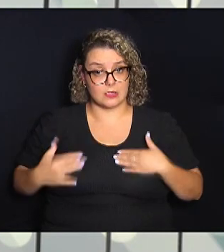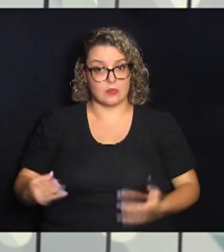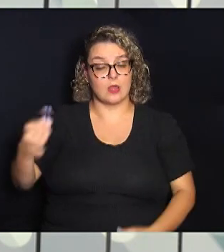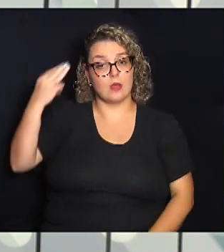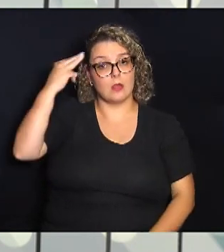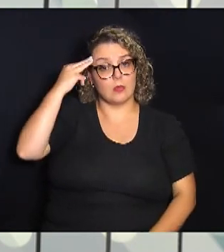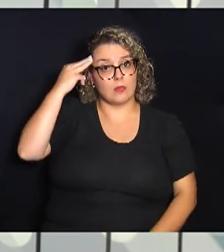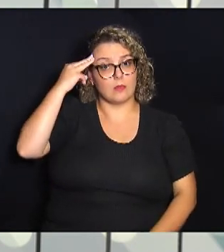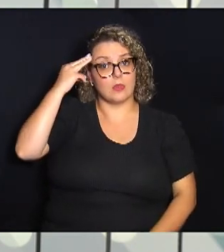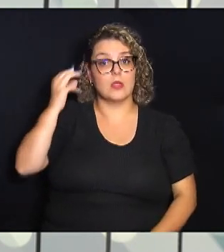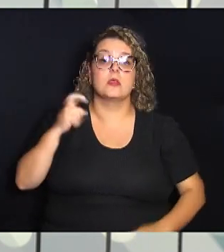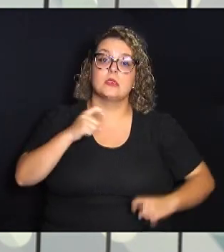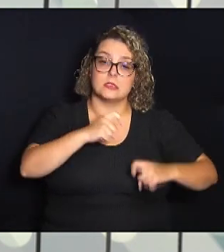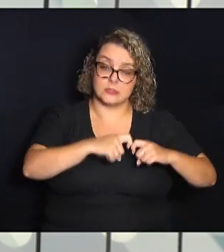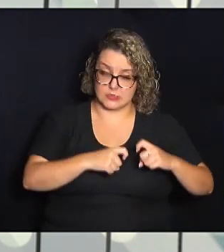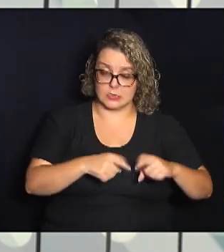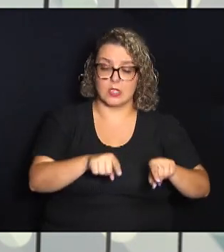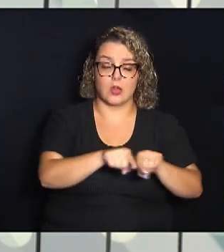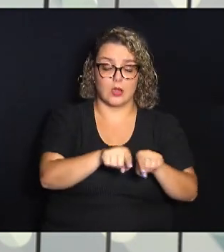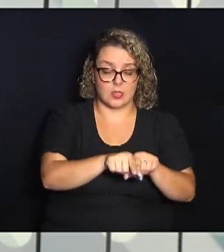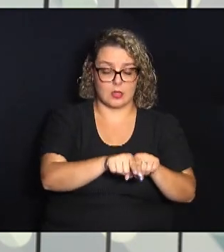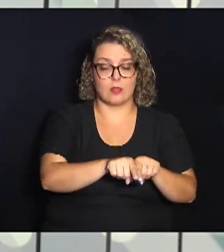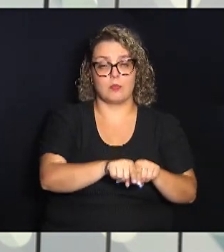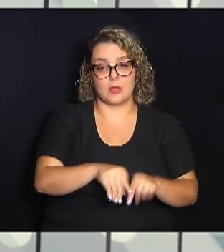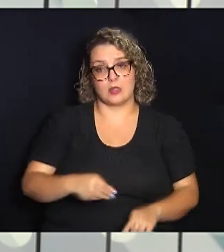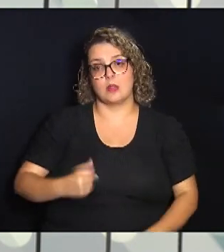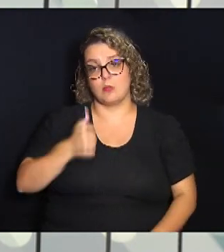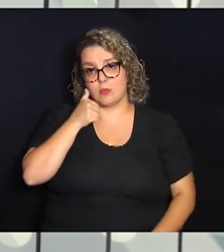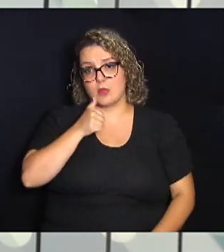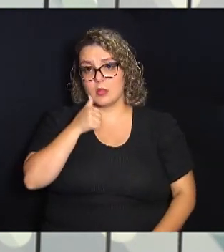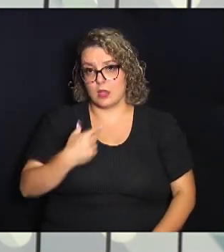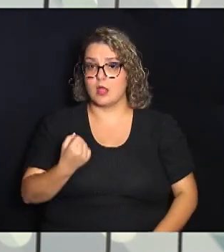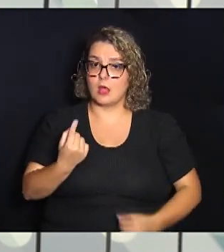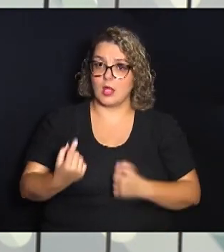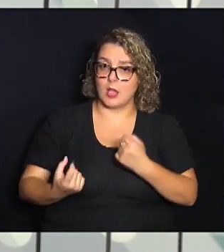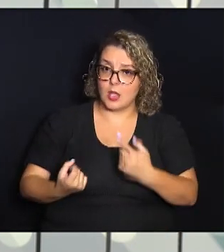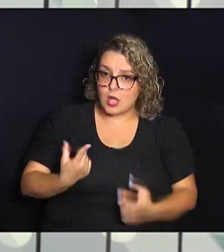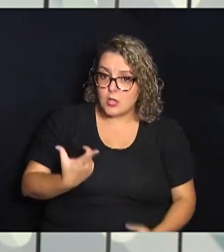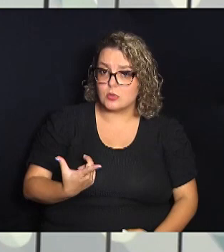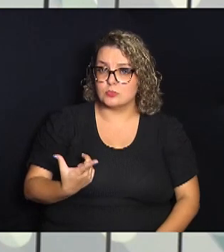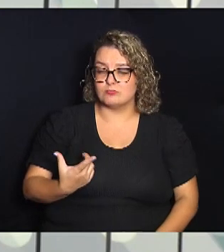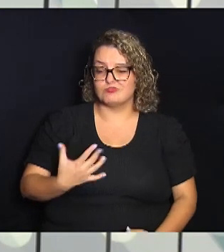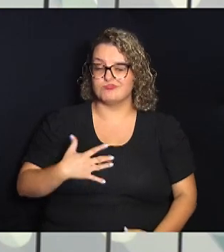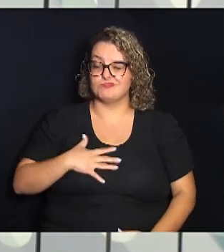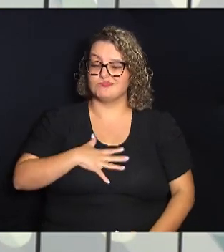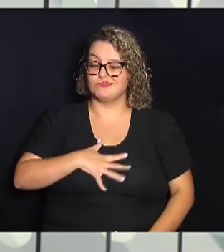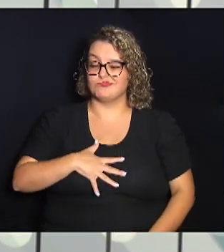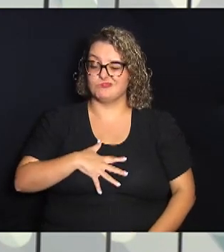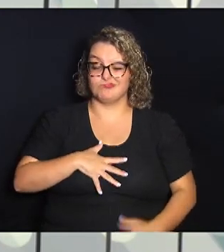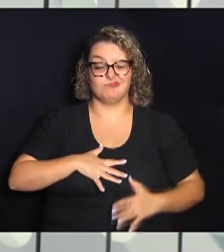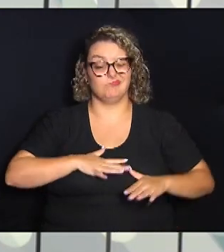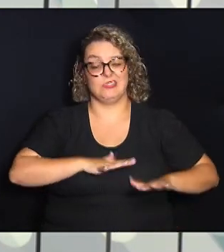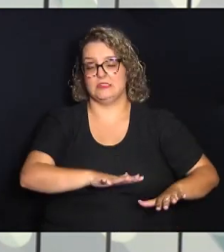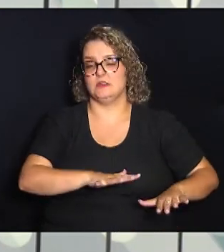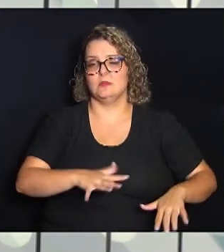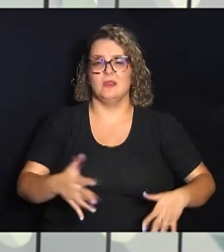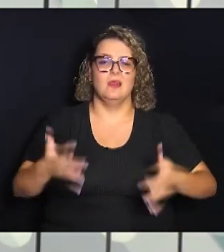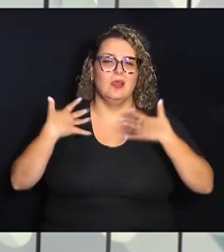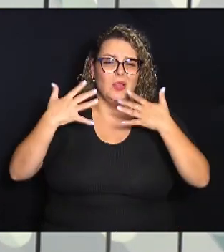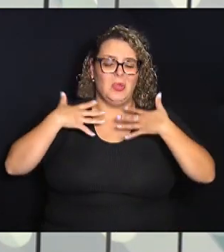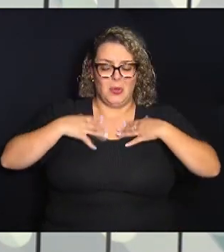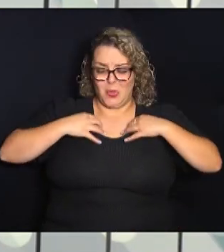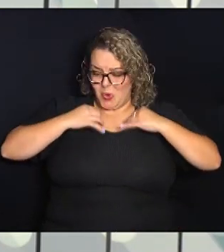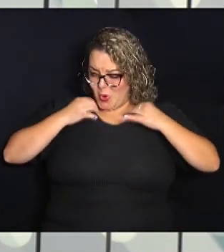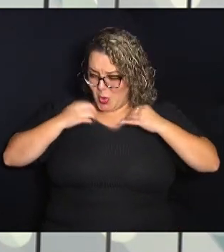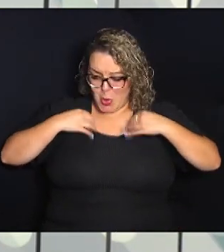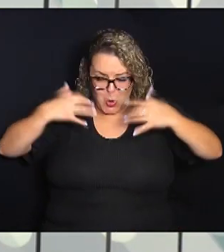mental e sexual da mulher. Alguns sintomas costumam ser bem desagradáveis, como aquelas ondas de calor, Problema